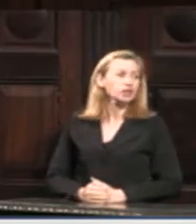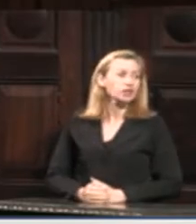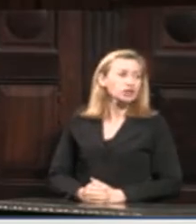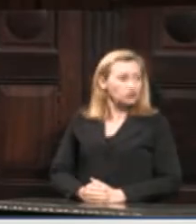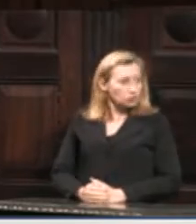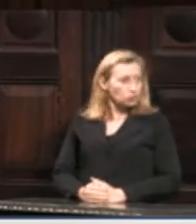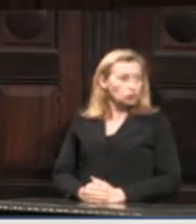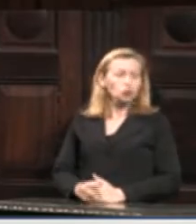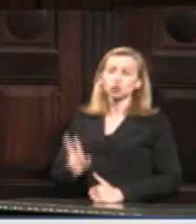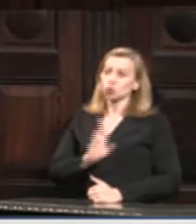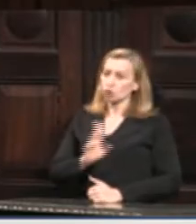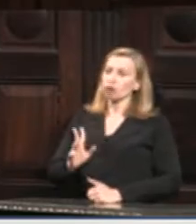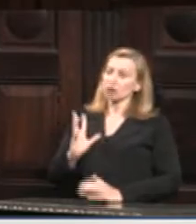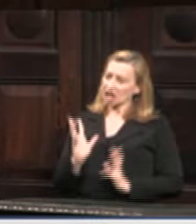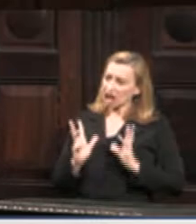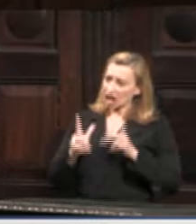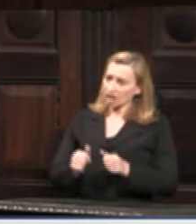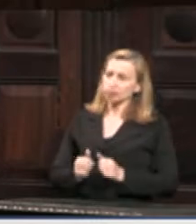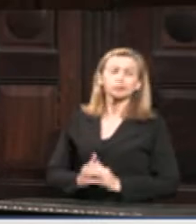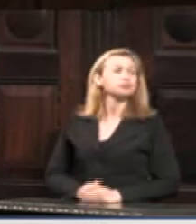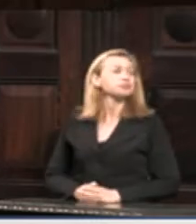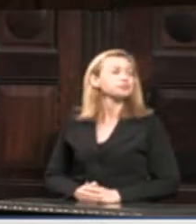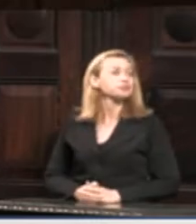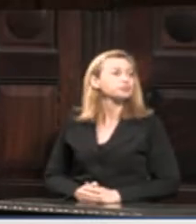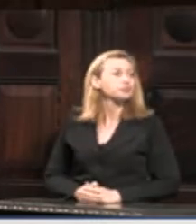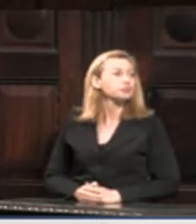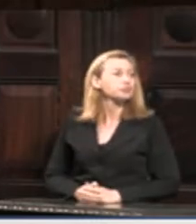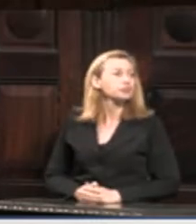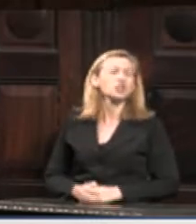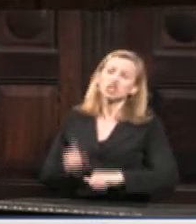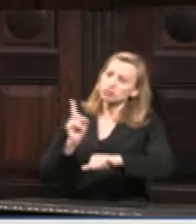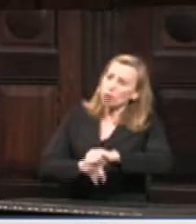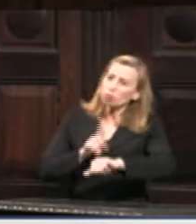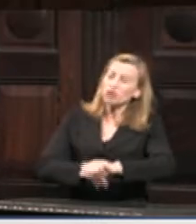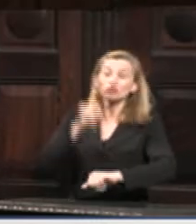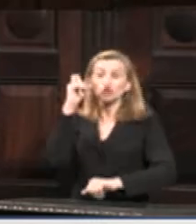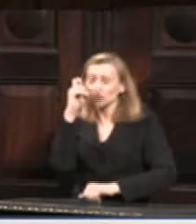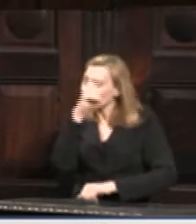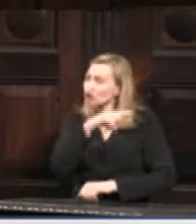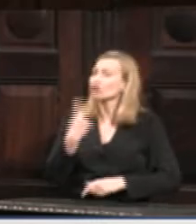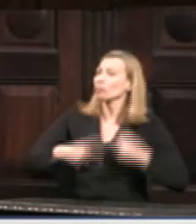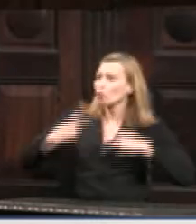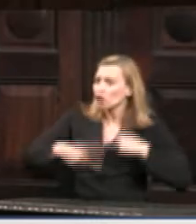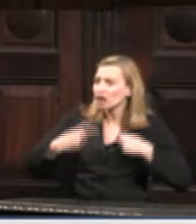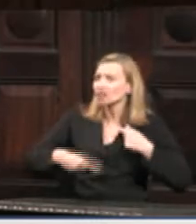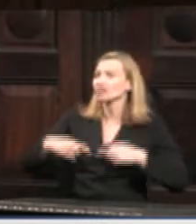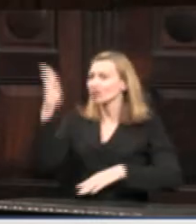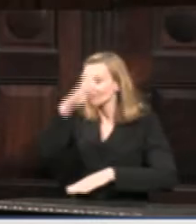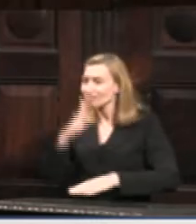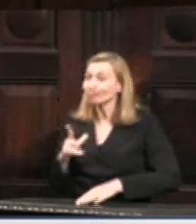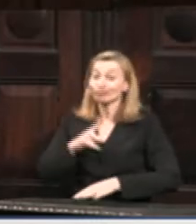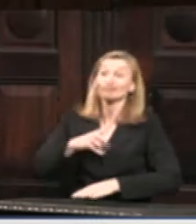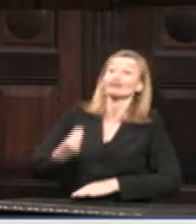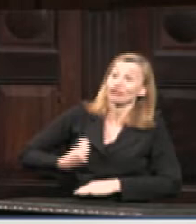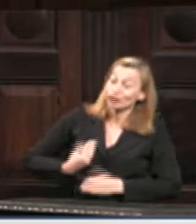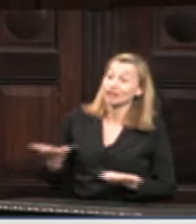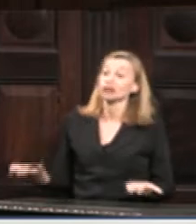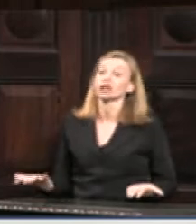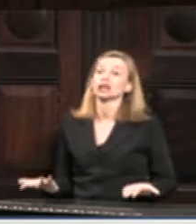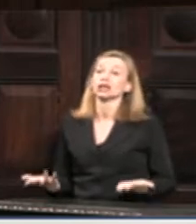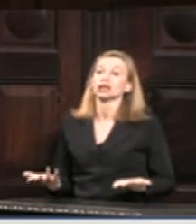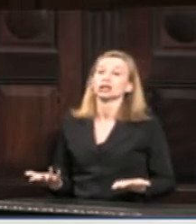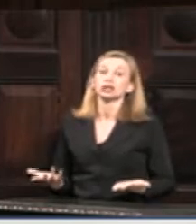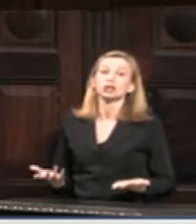Alguém que vivenciou esse momento difícil que a política brasileira está vivendo, com a